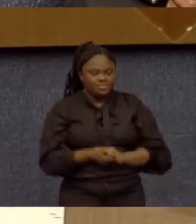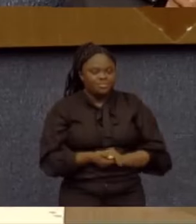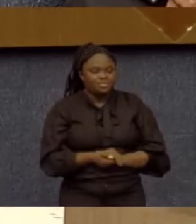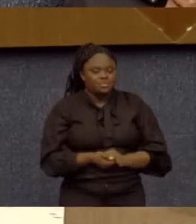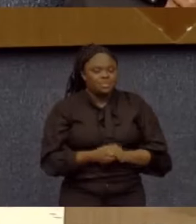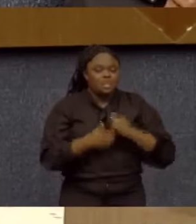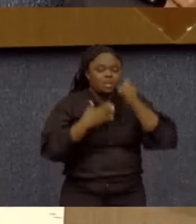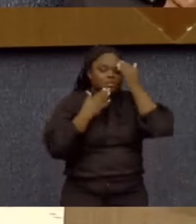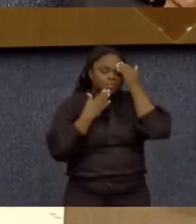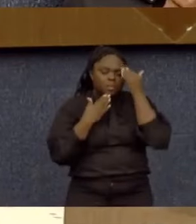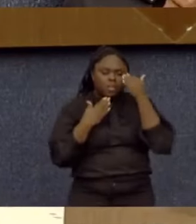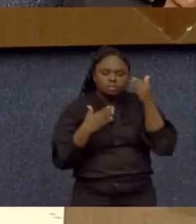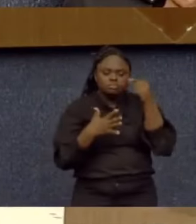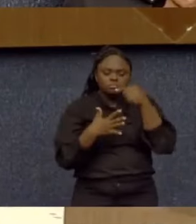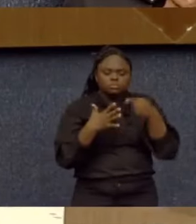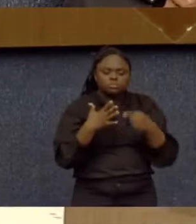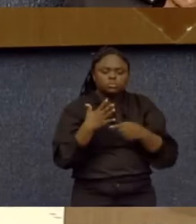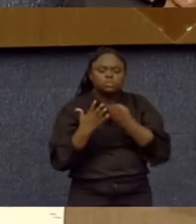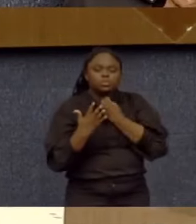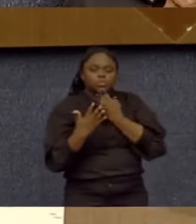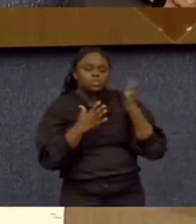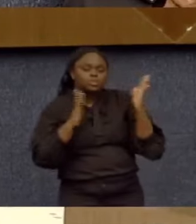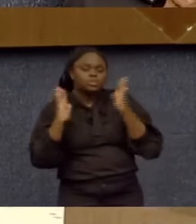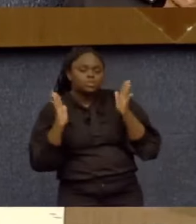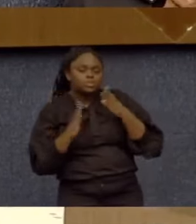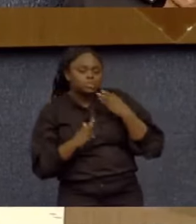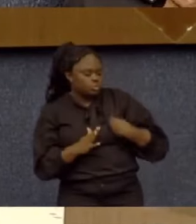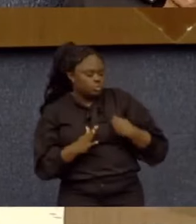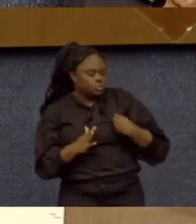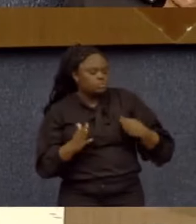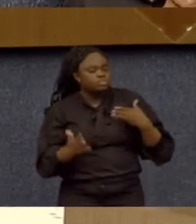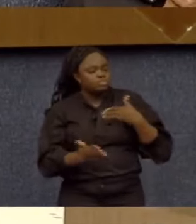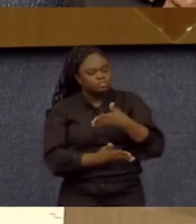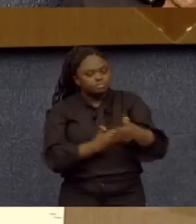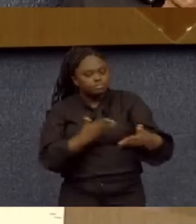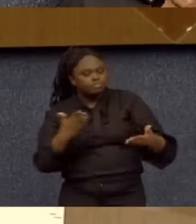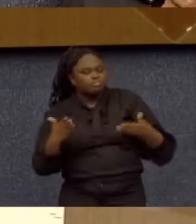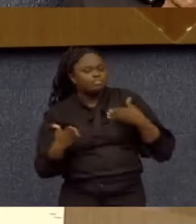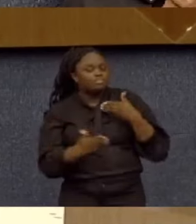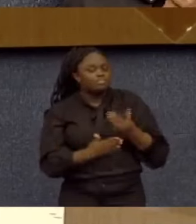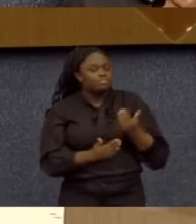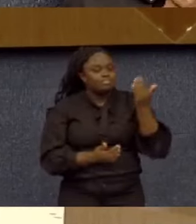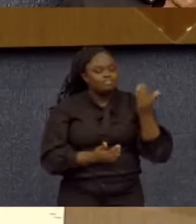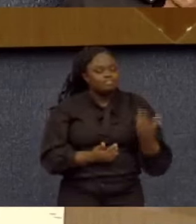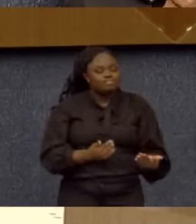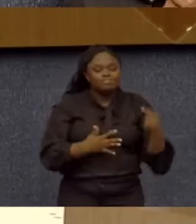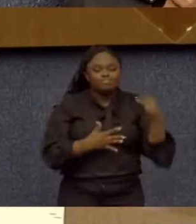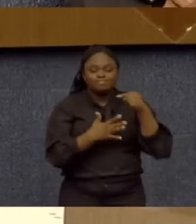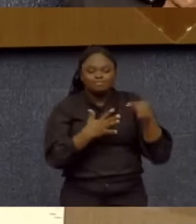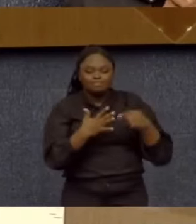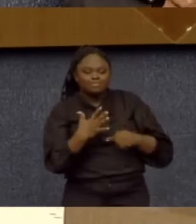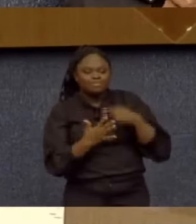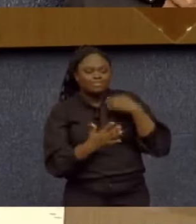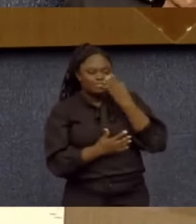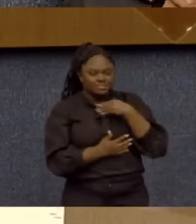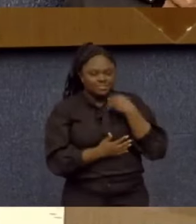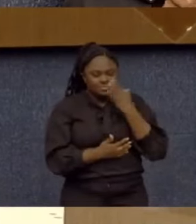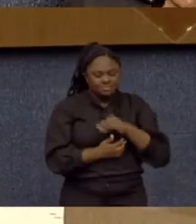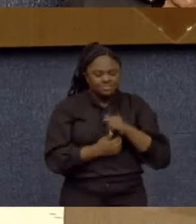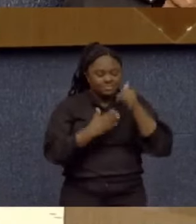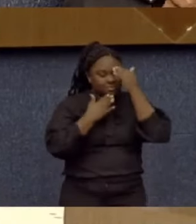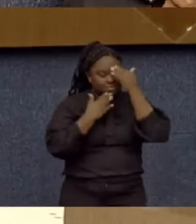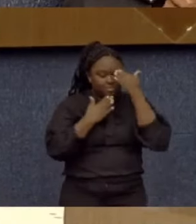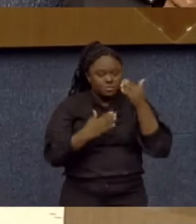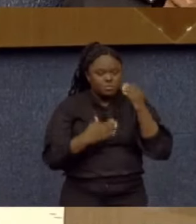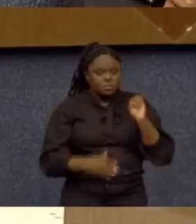Gratidão por tantos bons momentos vividos e compartilhados ao som de tantas melodias. Agradeço a